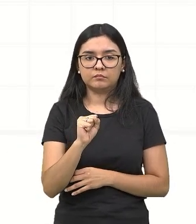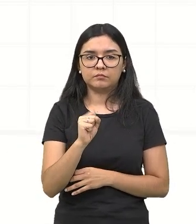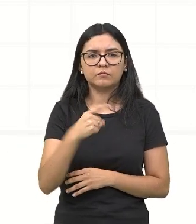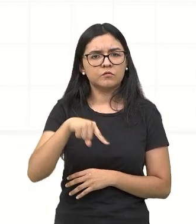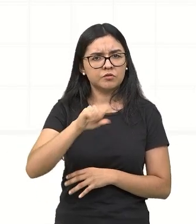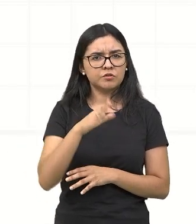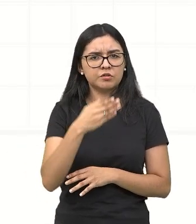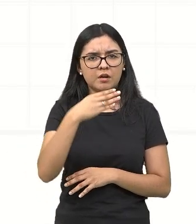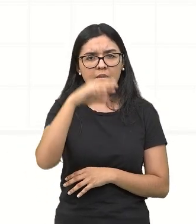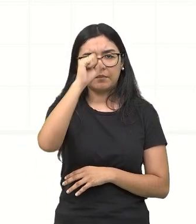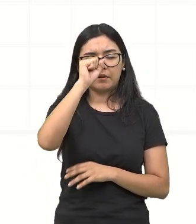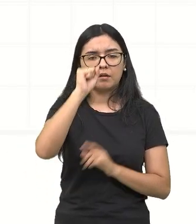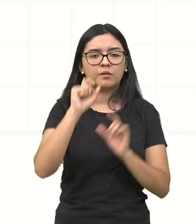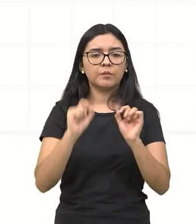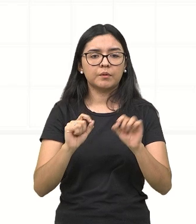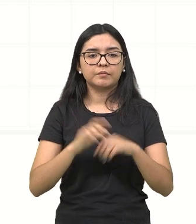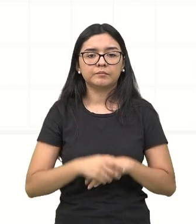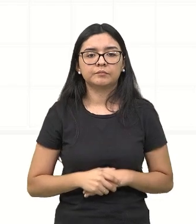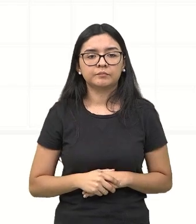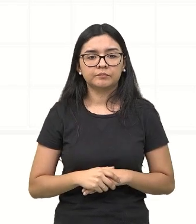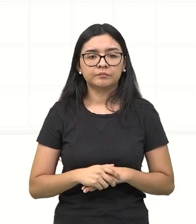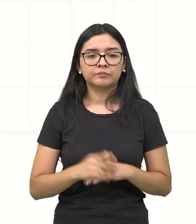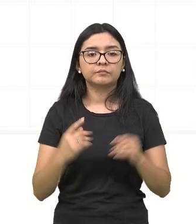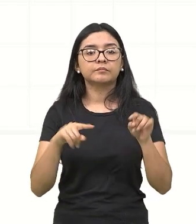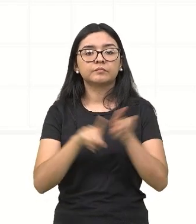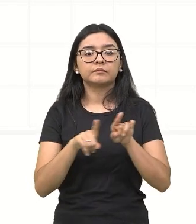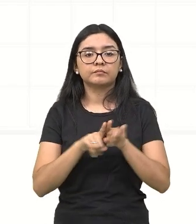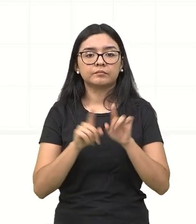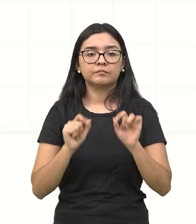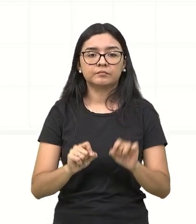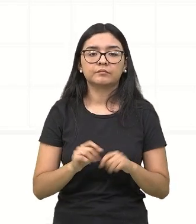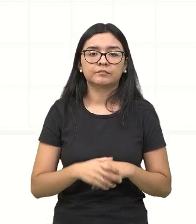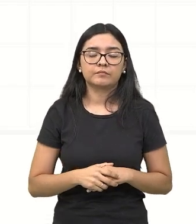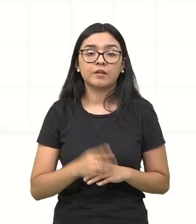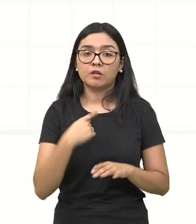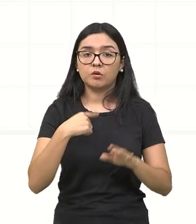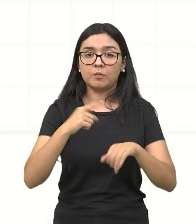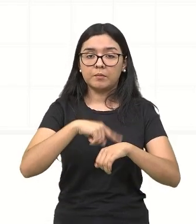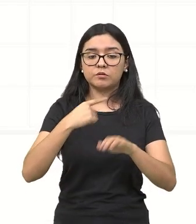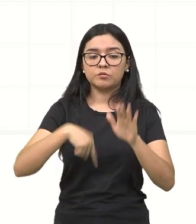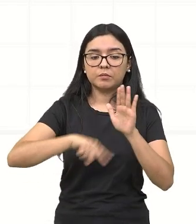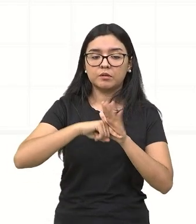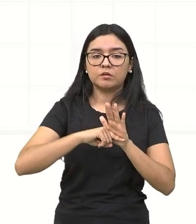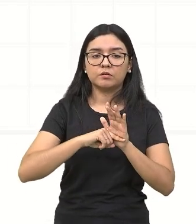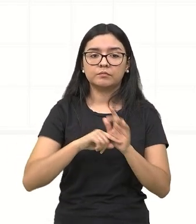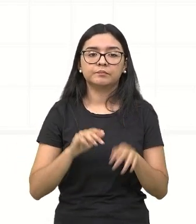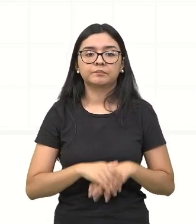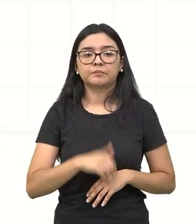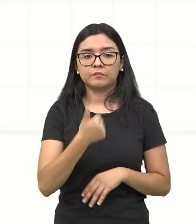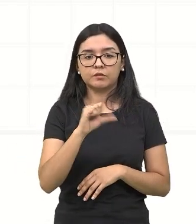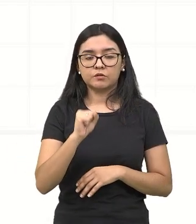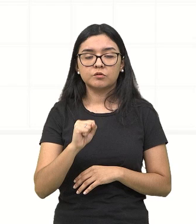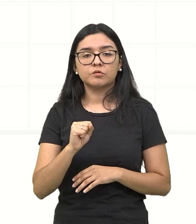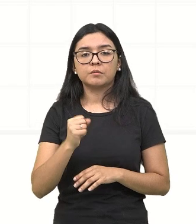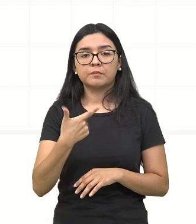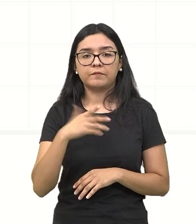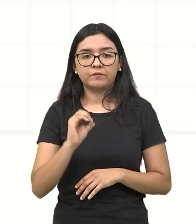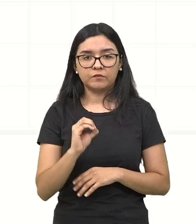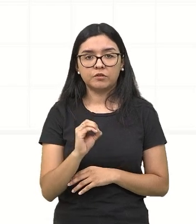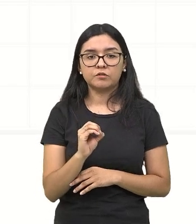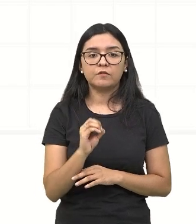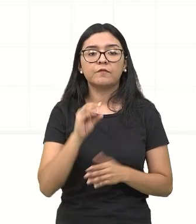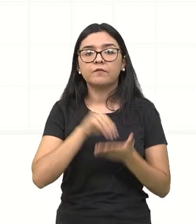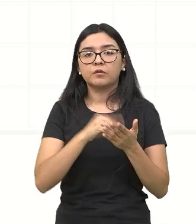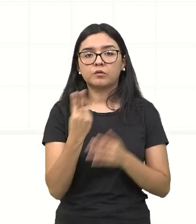professor a ideia de completar, em outros momentos, de completar uma subtração, tá legal? De 18 para 20, para 20